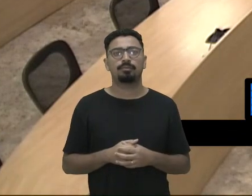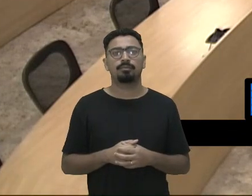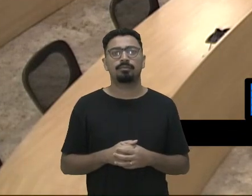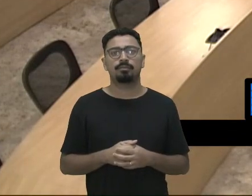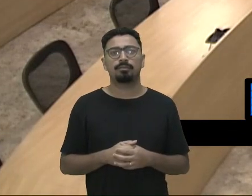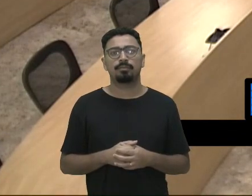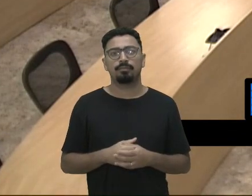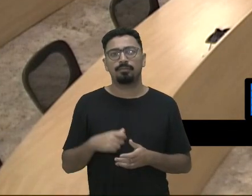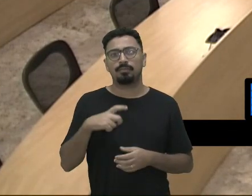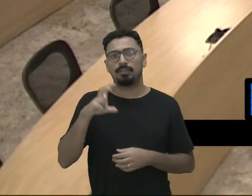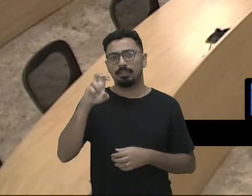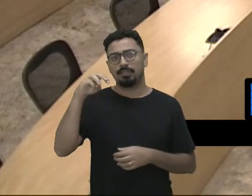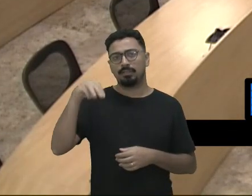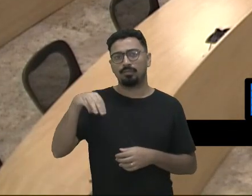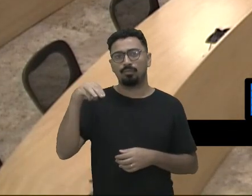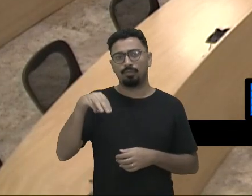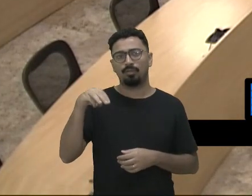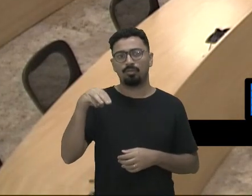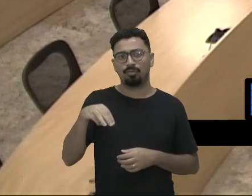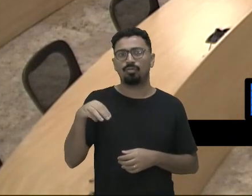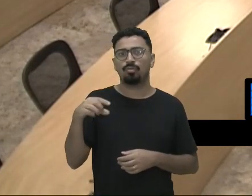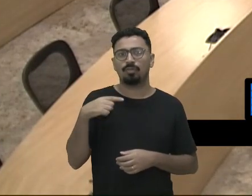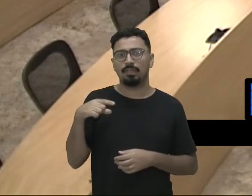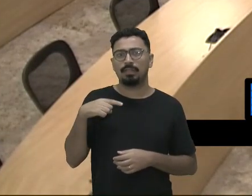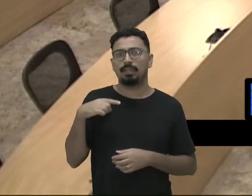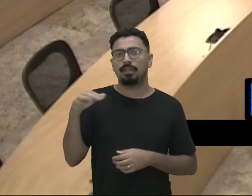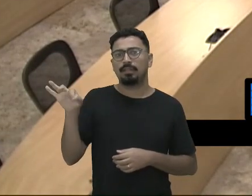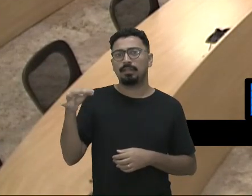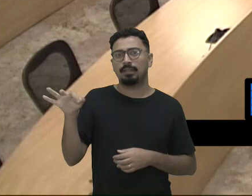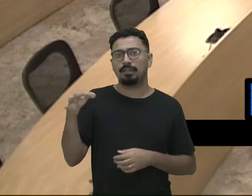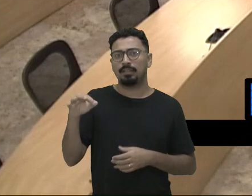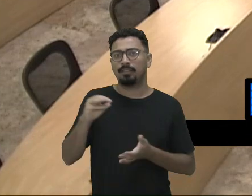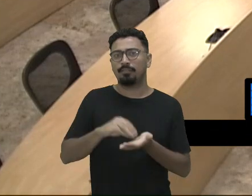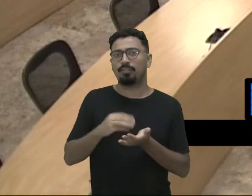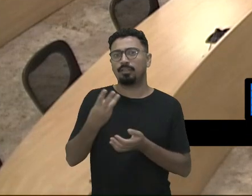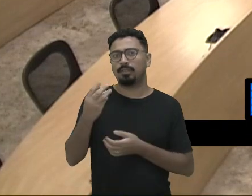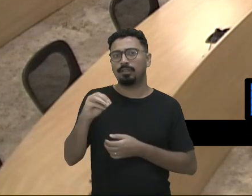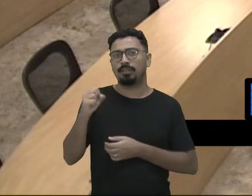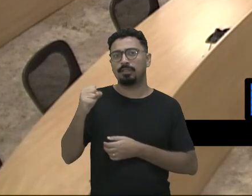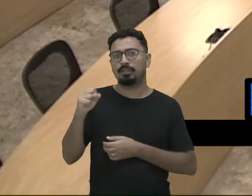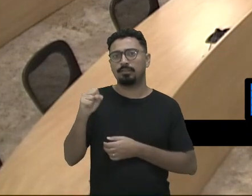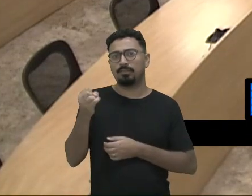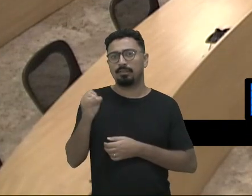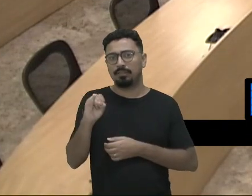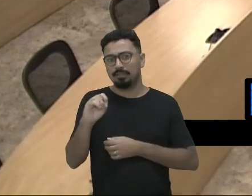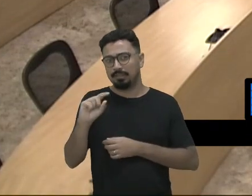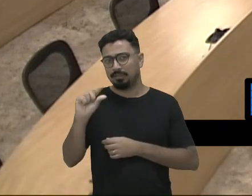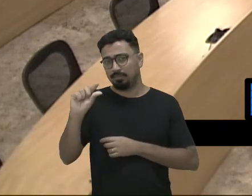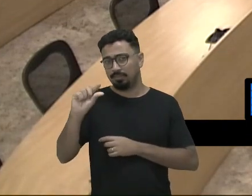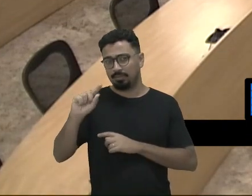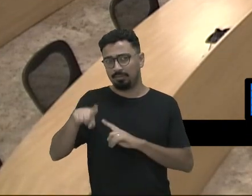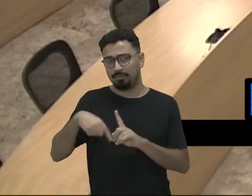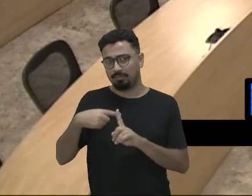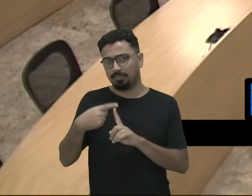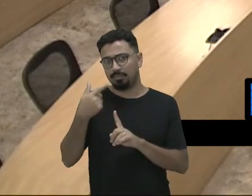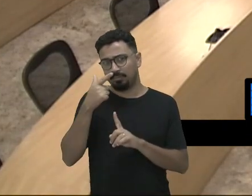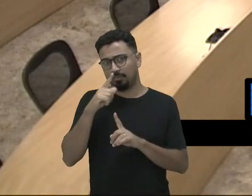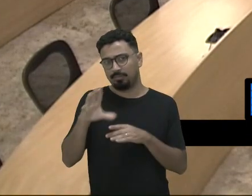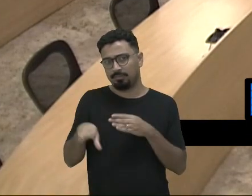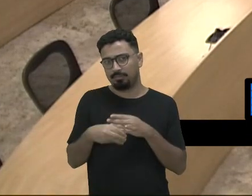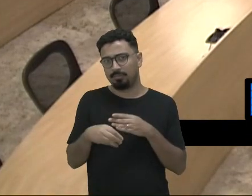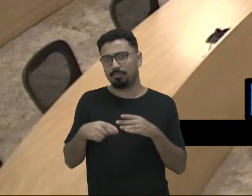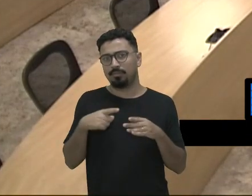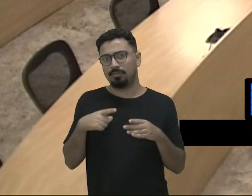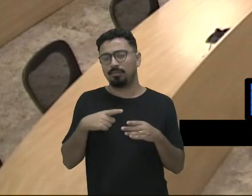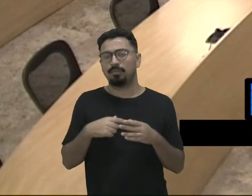Você tem 5 minutos, tá? Quando tocar a buzina, falta 30. Se precisar de um pouquinho mais para concluir, eu te dou uma tolerância aqui. Tá